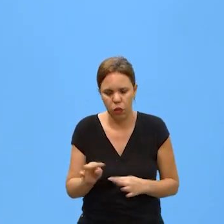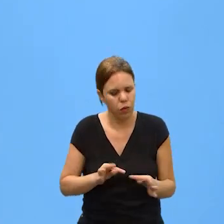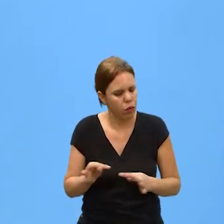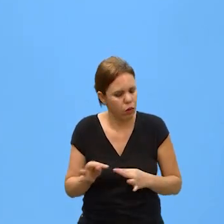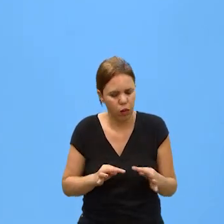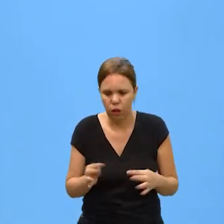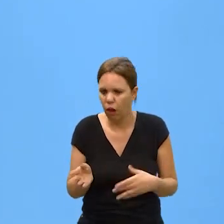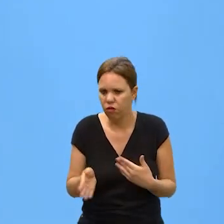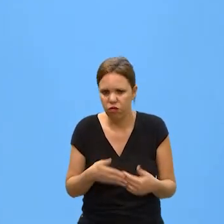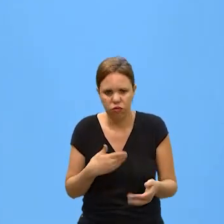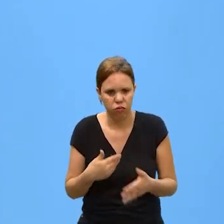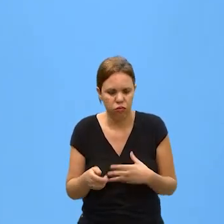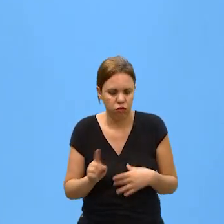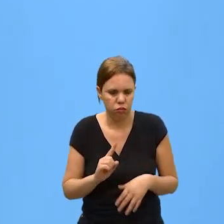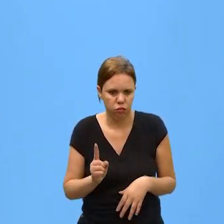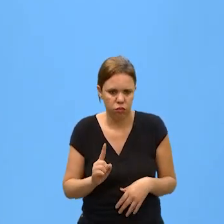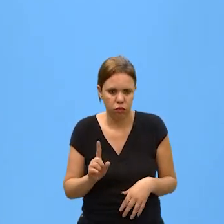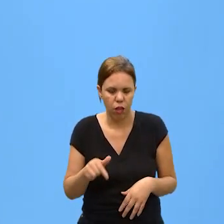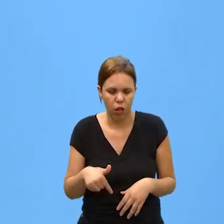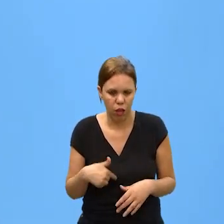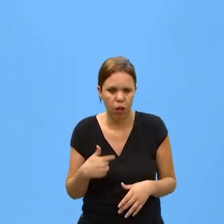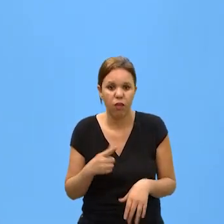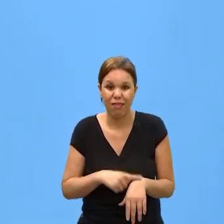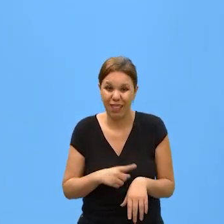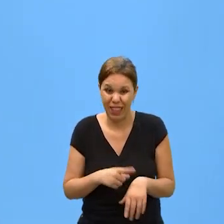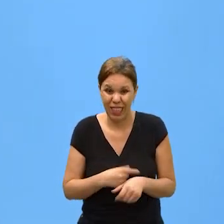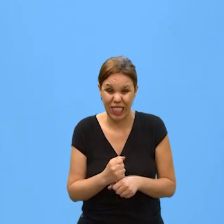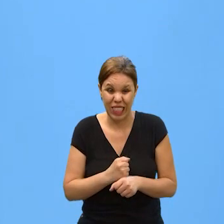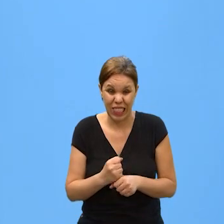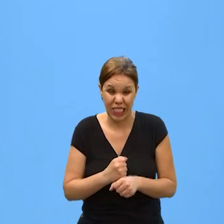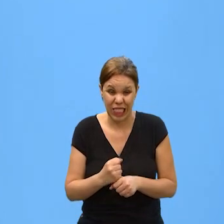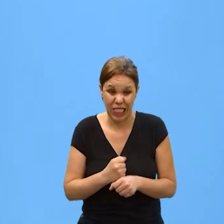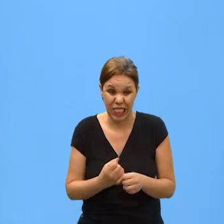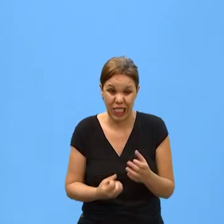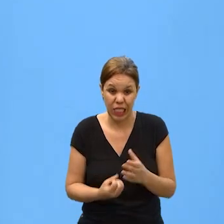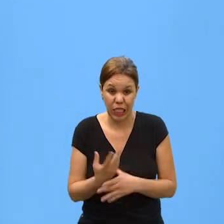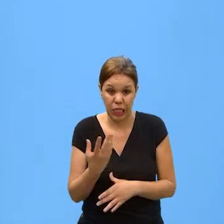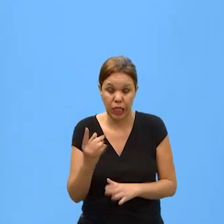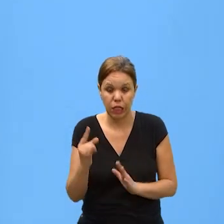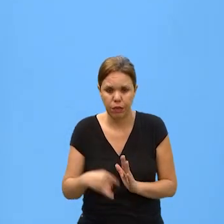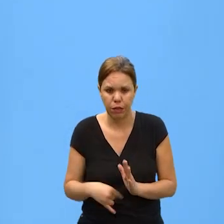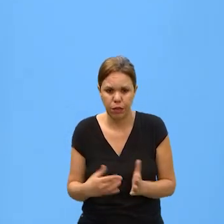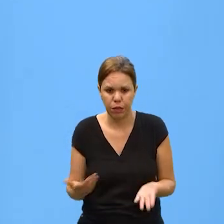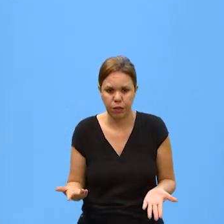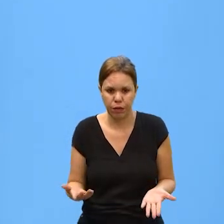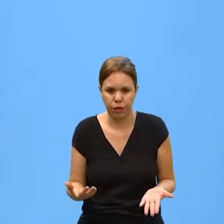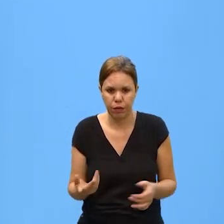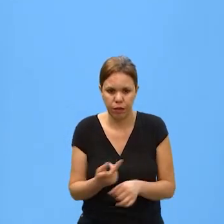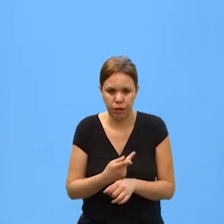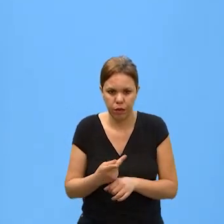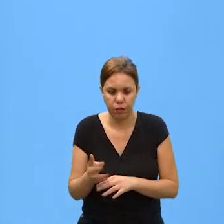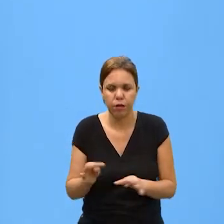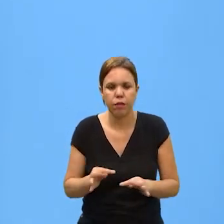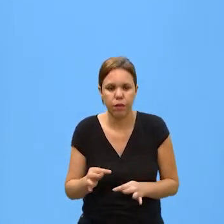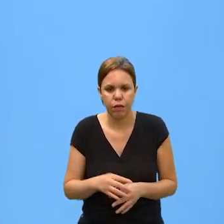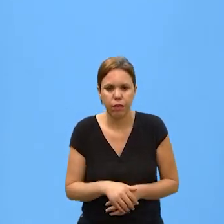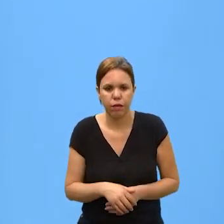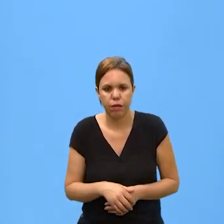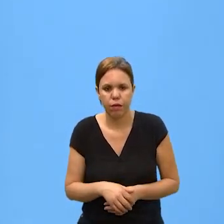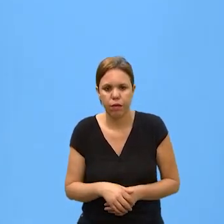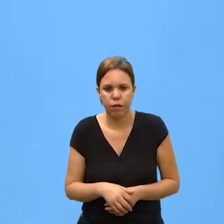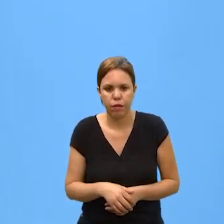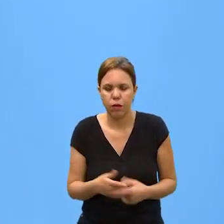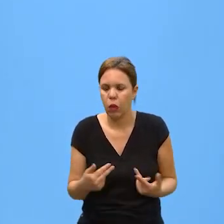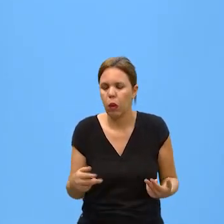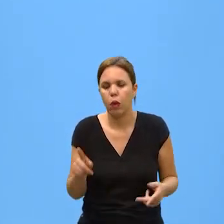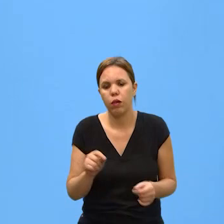E não é um tratamento qualquer. E isso leva tempo para ser diagnosticado e para procurar os